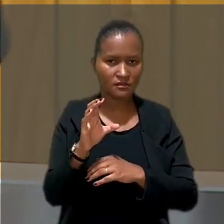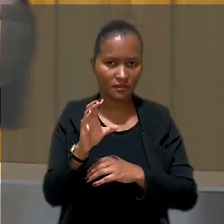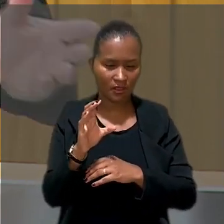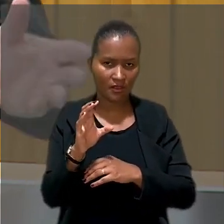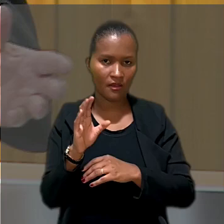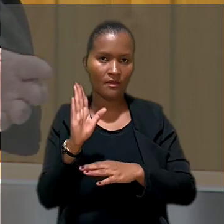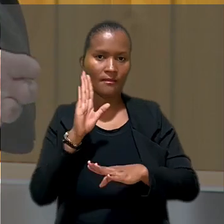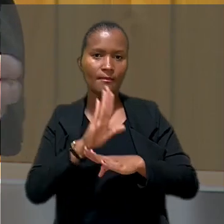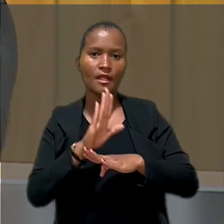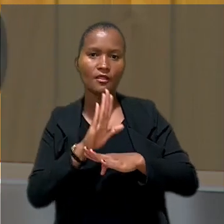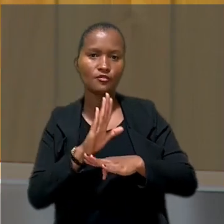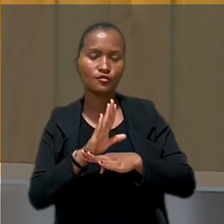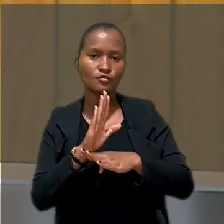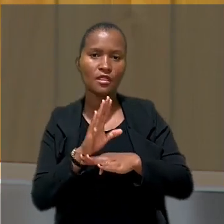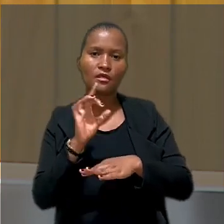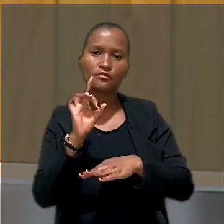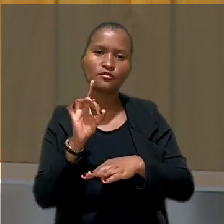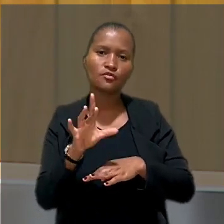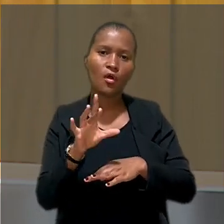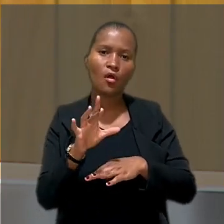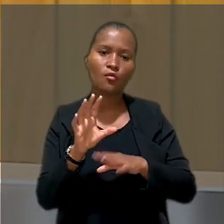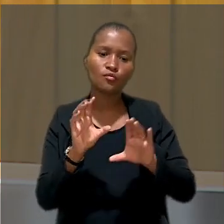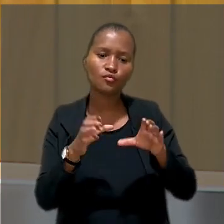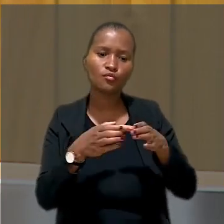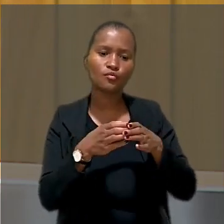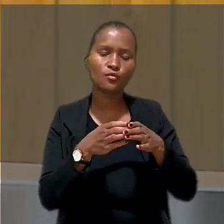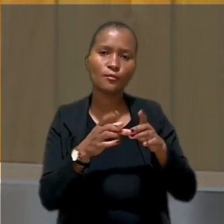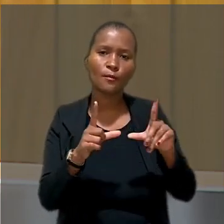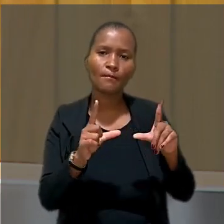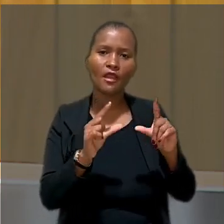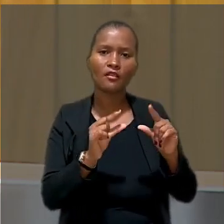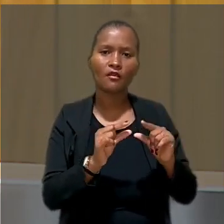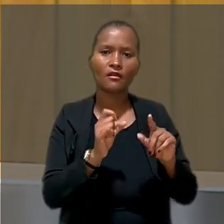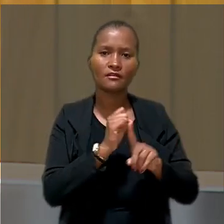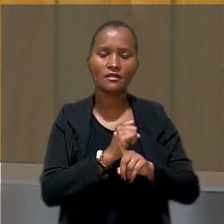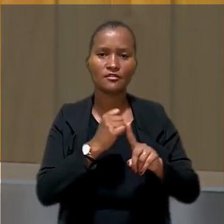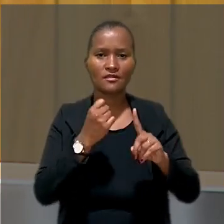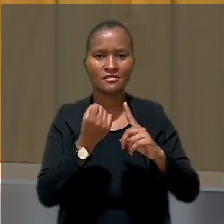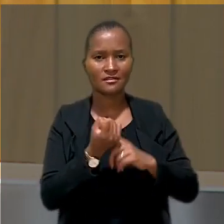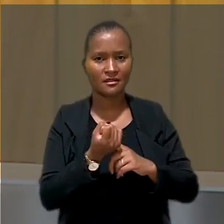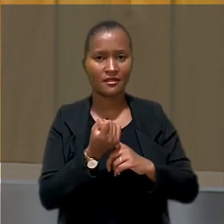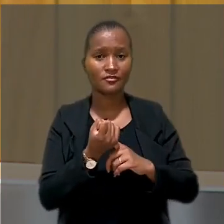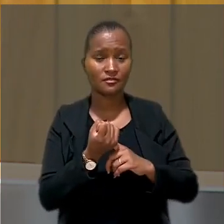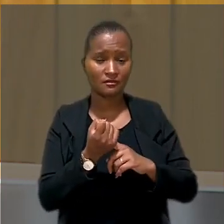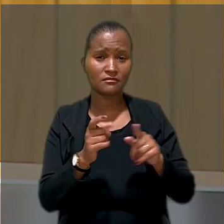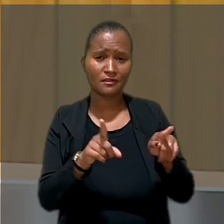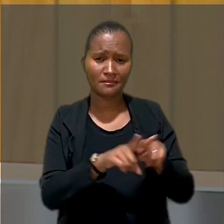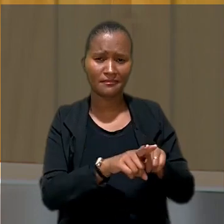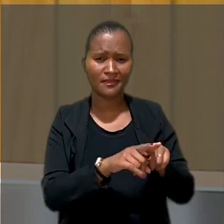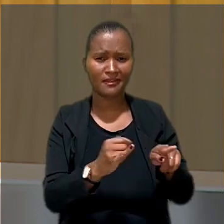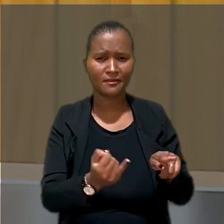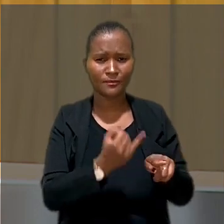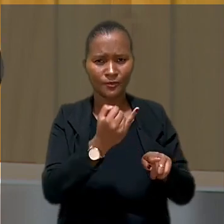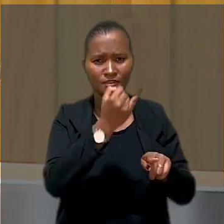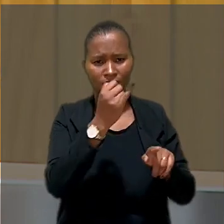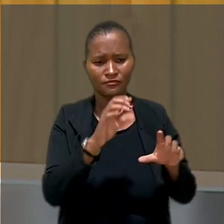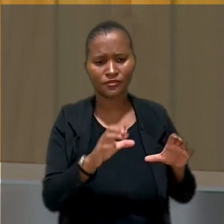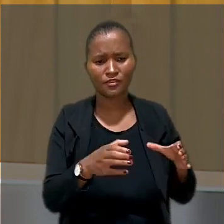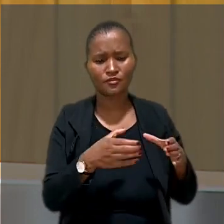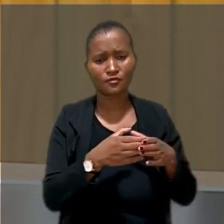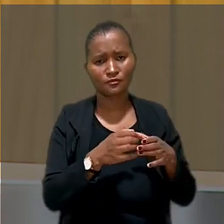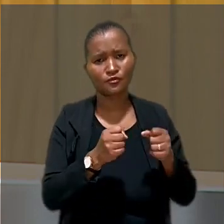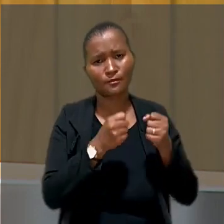e em favor apenas de uma parcela minúscula da sociedade, embora muito importante